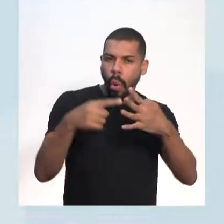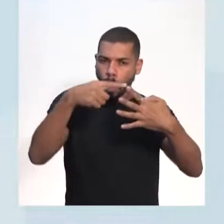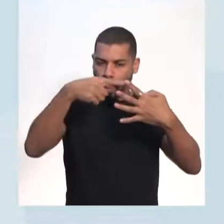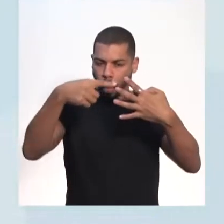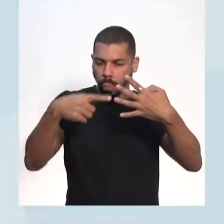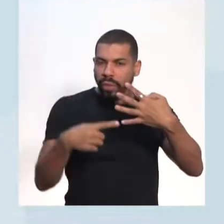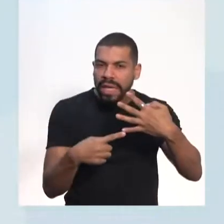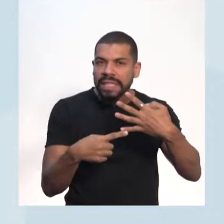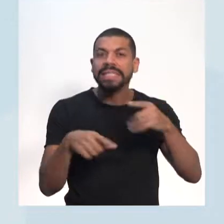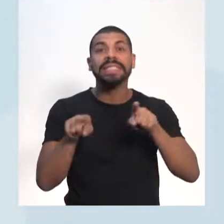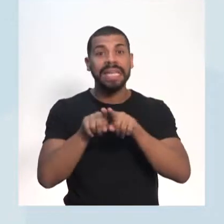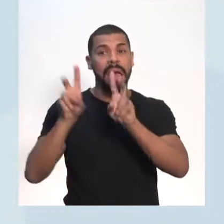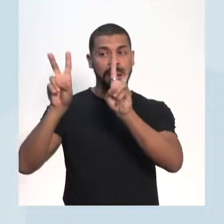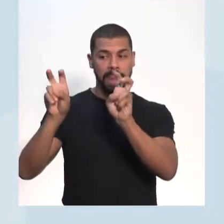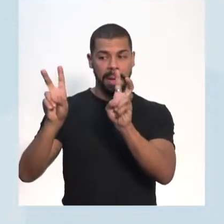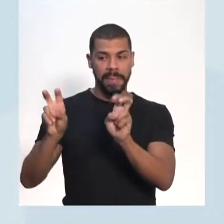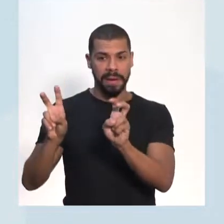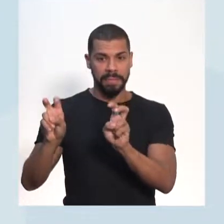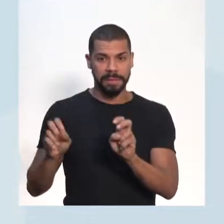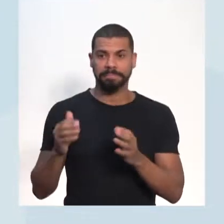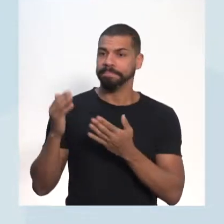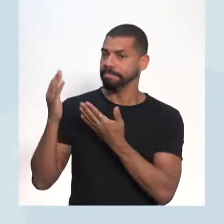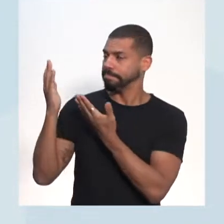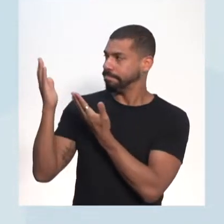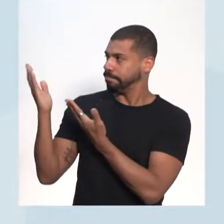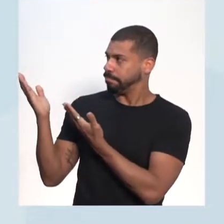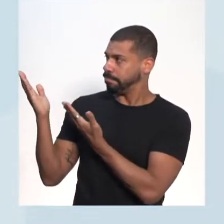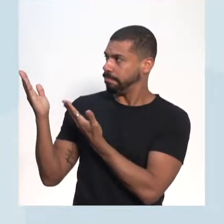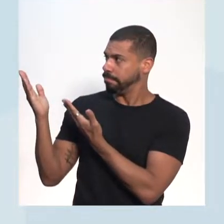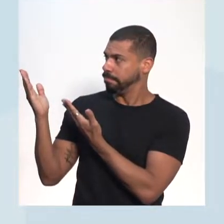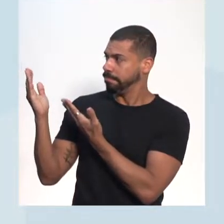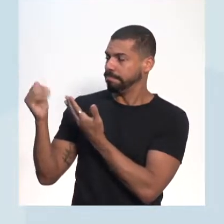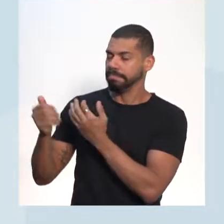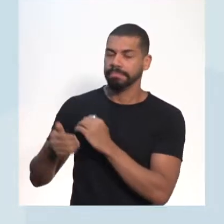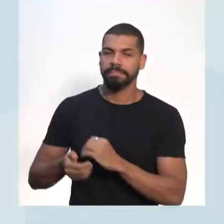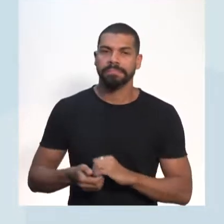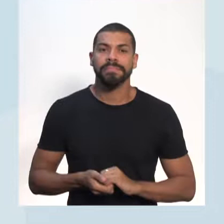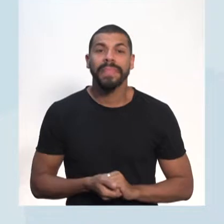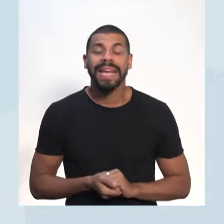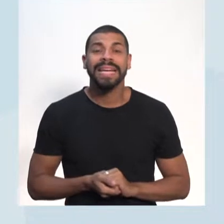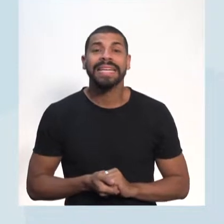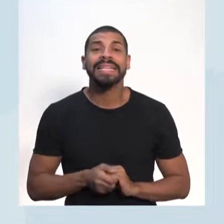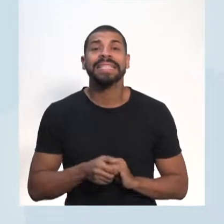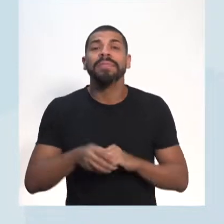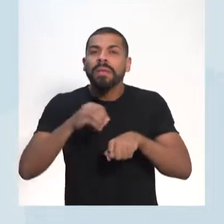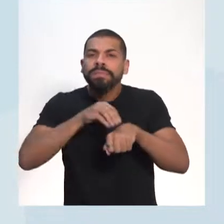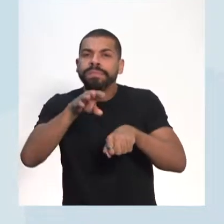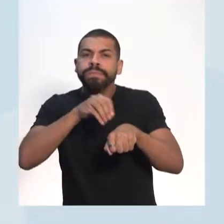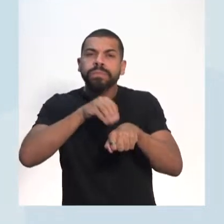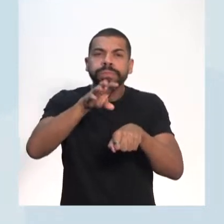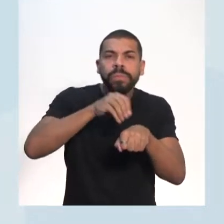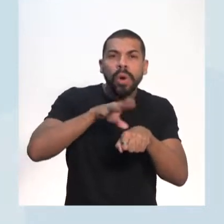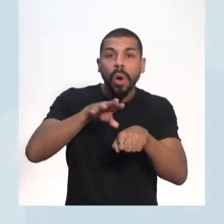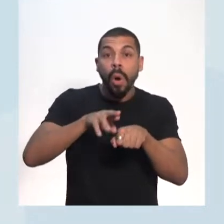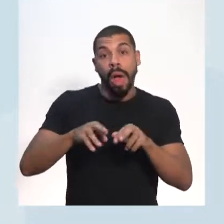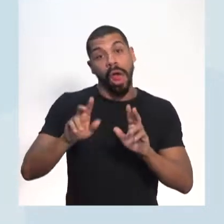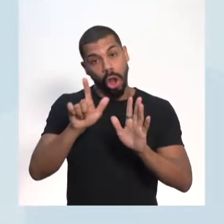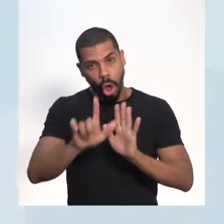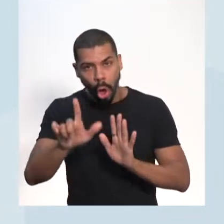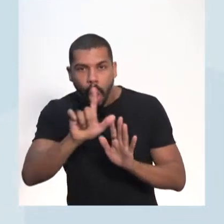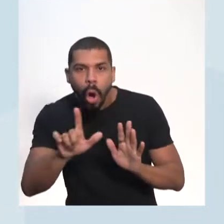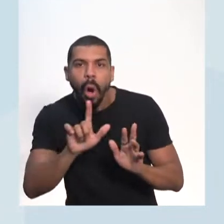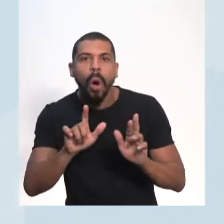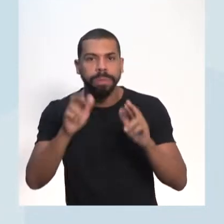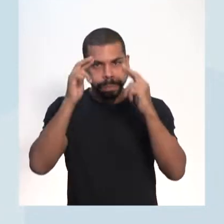temas, abordaremos esses 4 temas aqui também nessa ATPC, e é uma sugestão, mas claro que respeitando a autonomia da